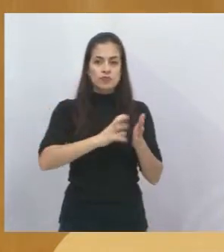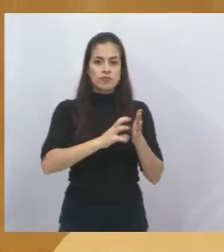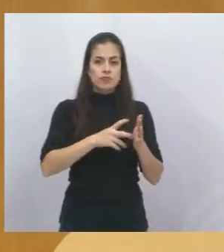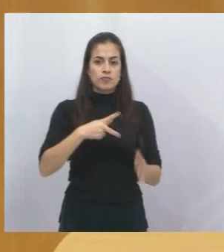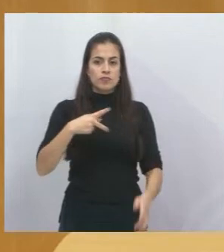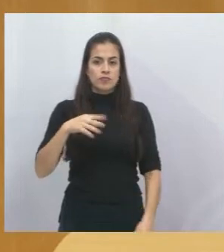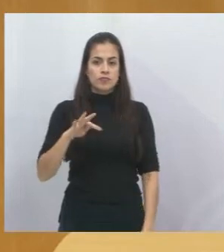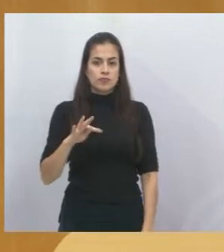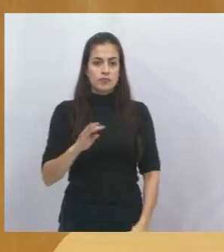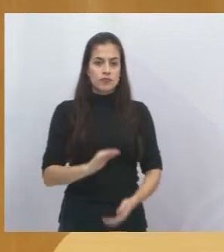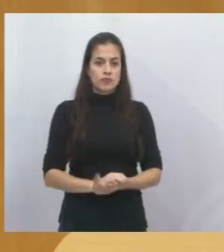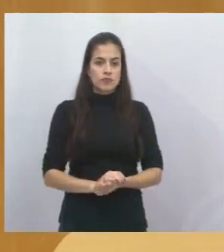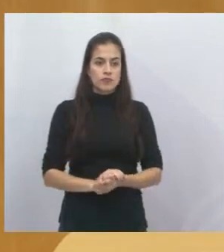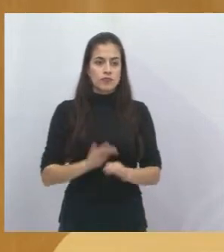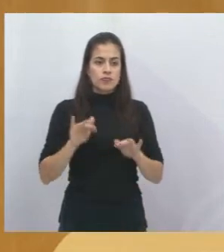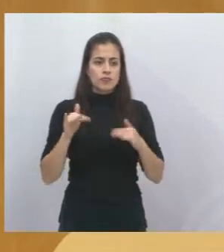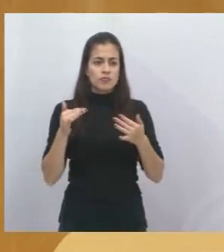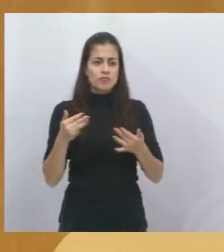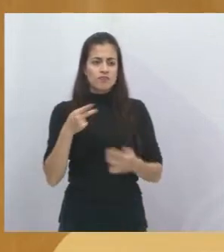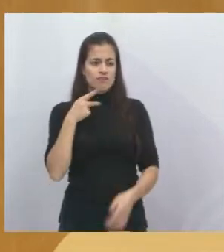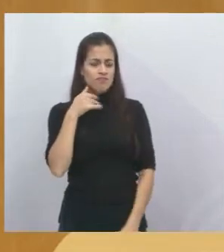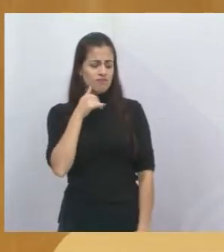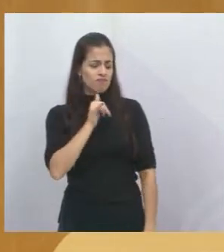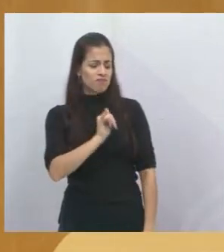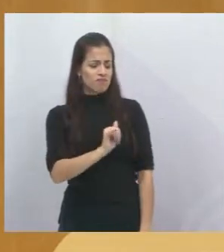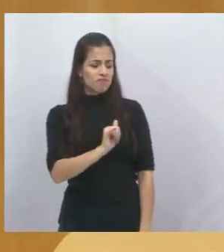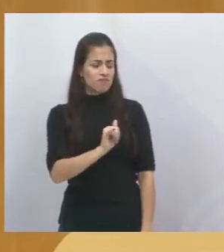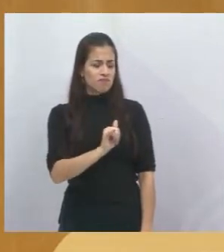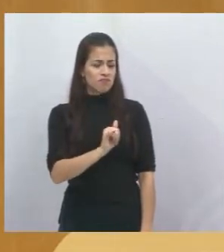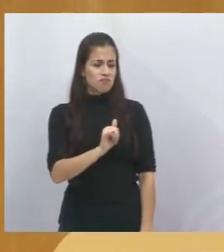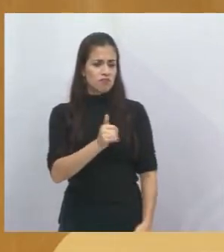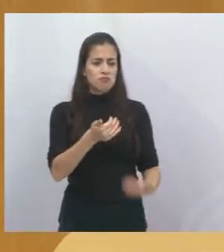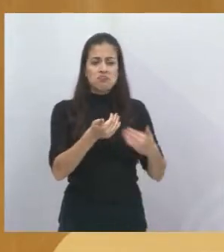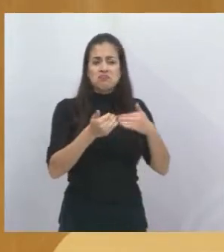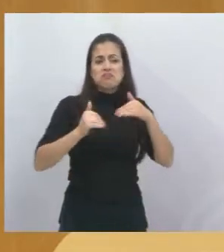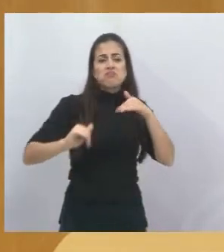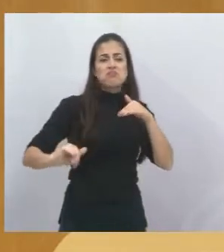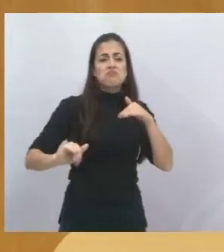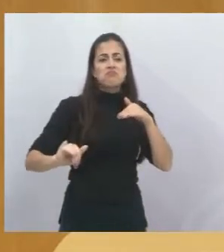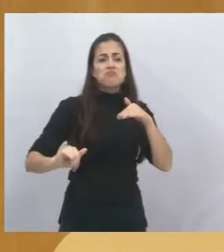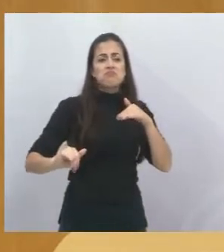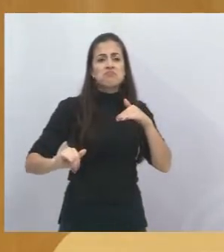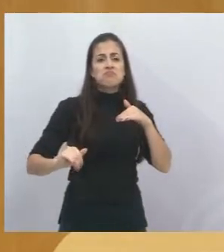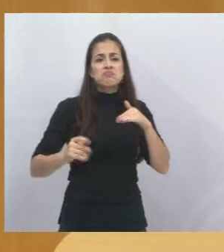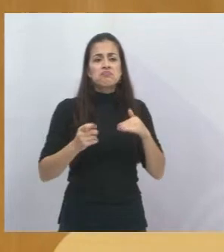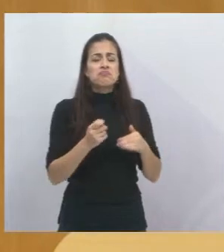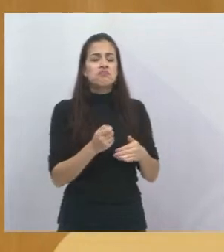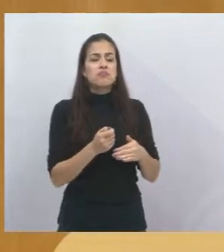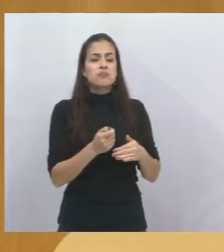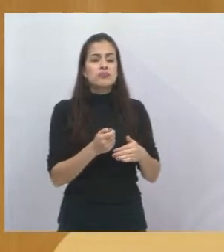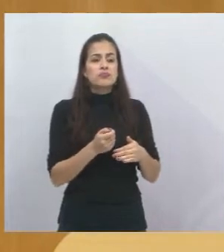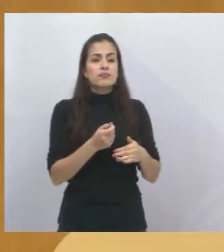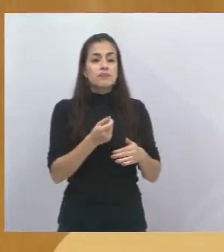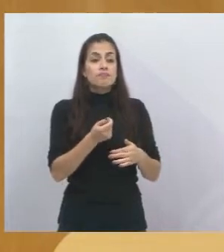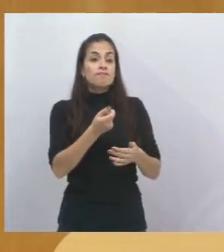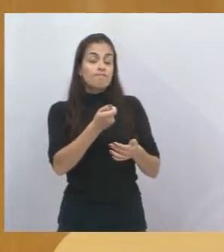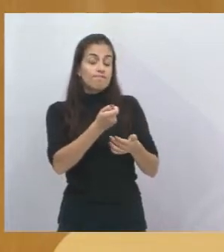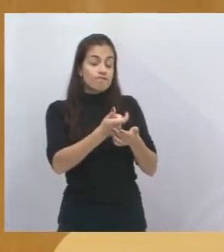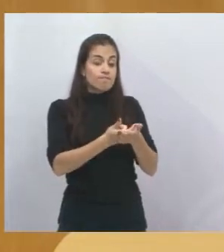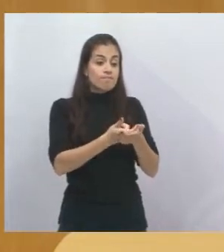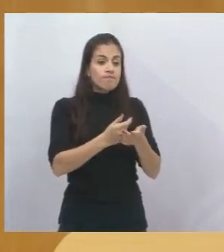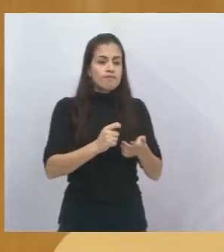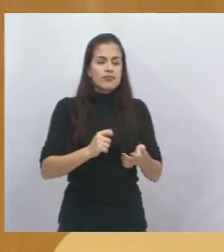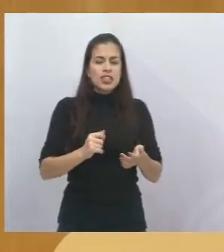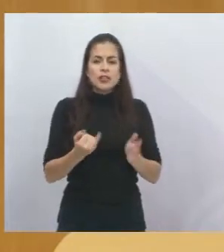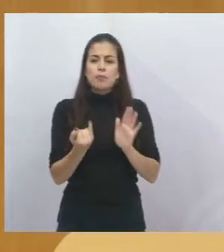dá para aceitar quando o vereador fala que ele é contra a taxação, né, do servidor, dos aposentados, e que nós que